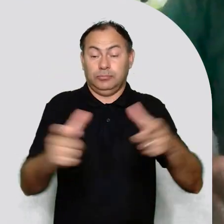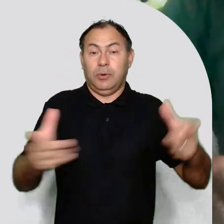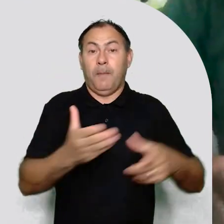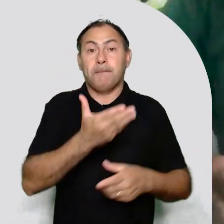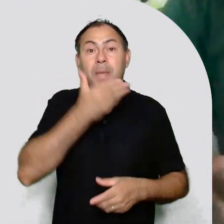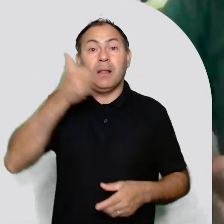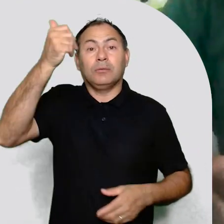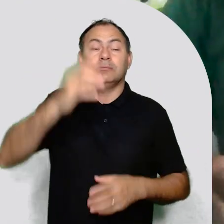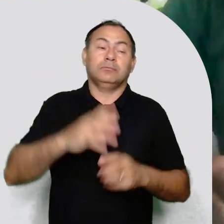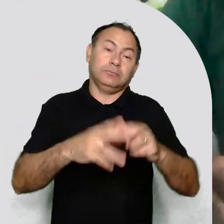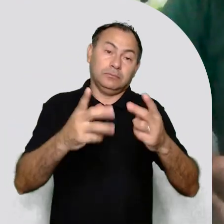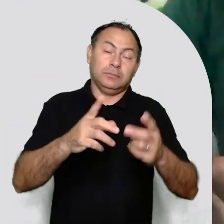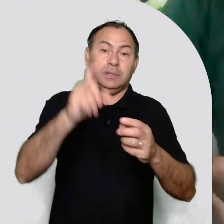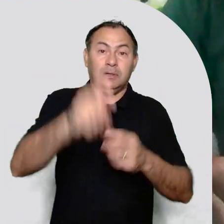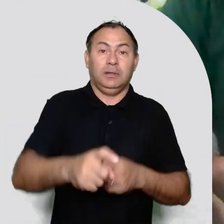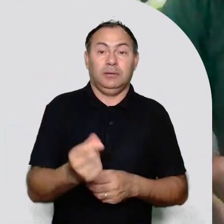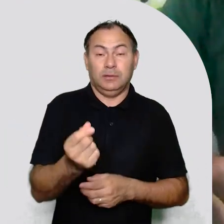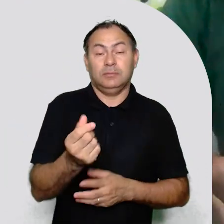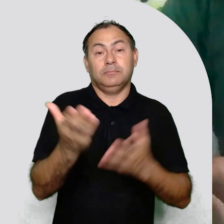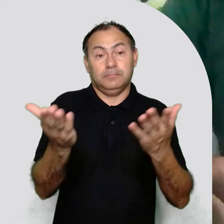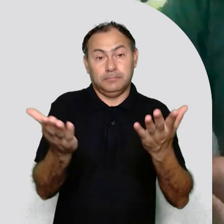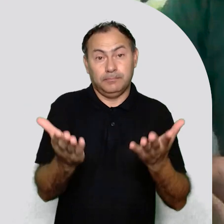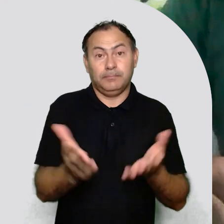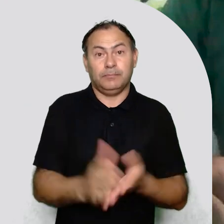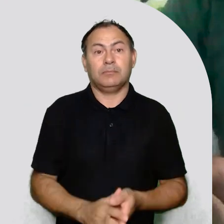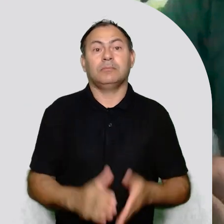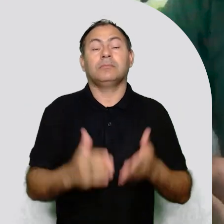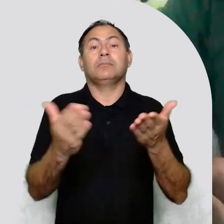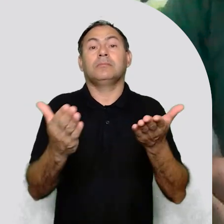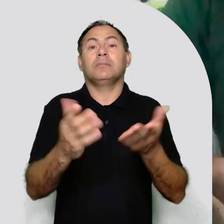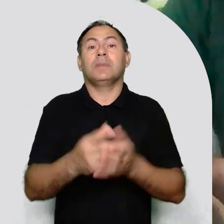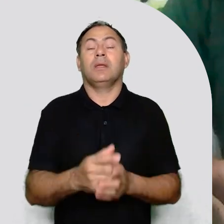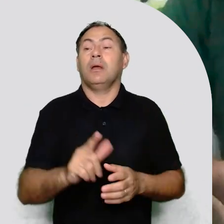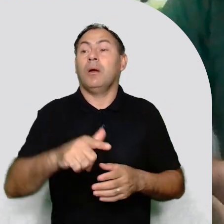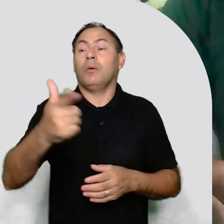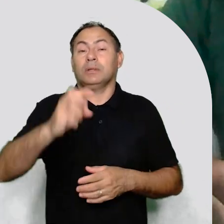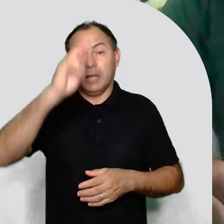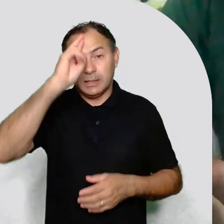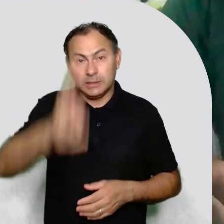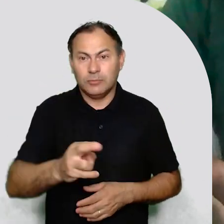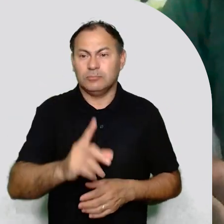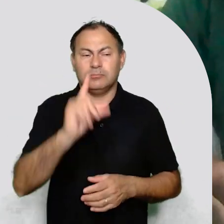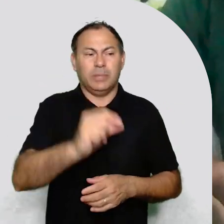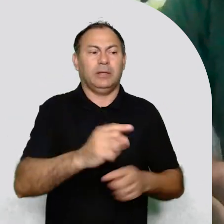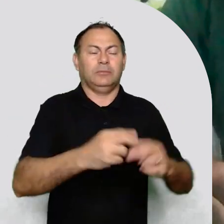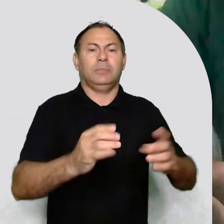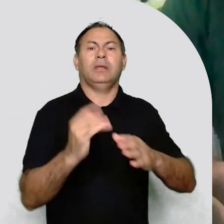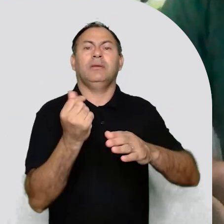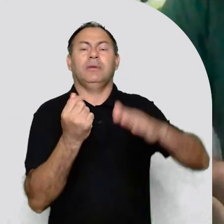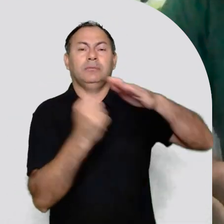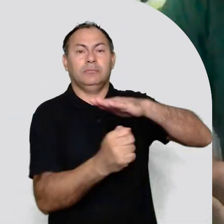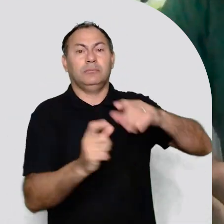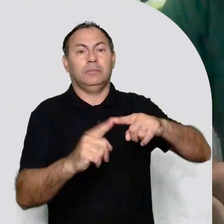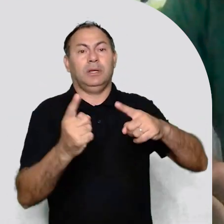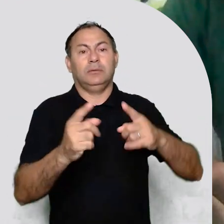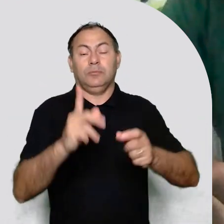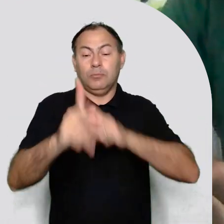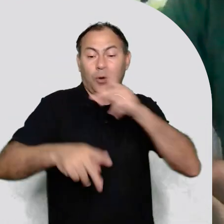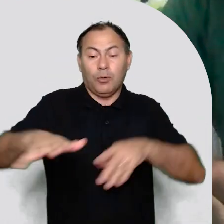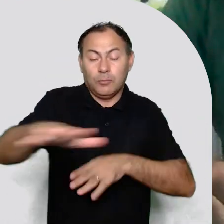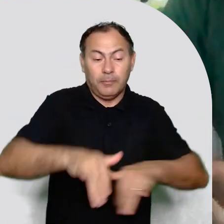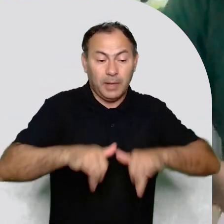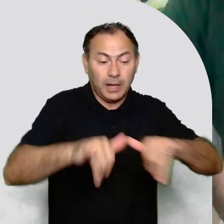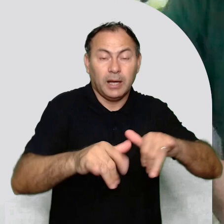seja, planejamento financeiro, né, gente? Então, no entanto, há outras razões menos boas para se investir. Mais especulação